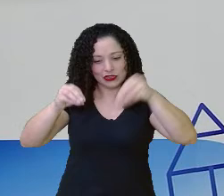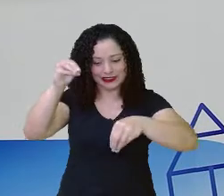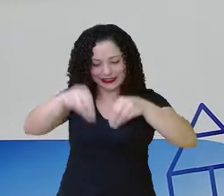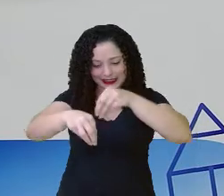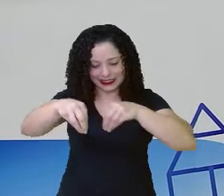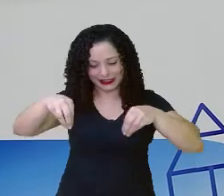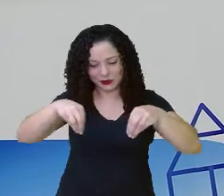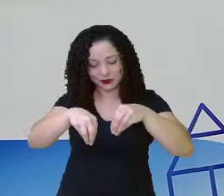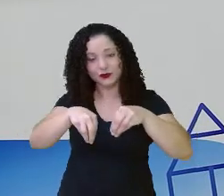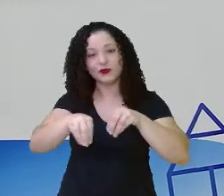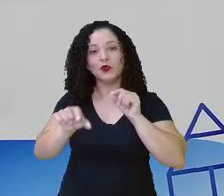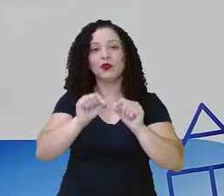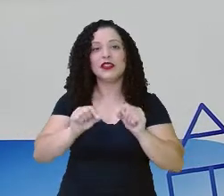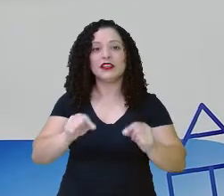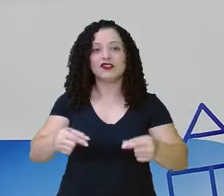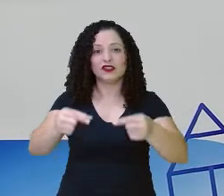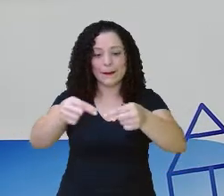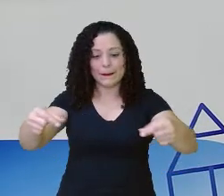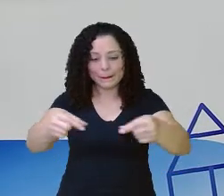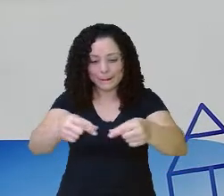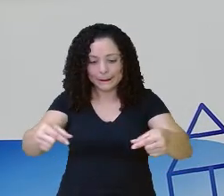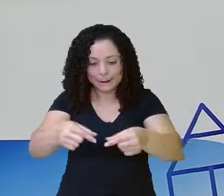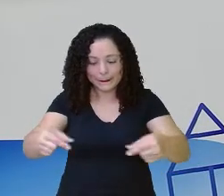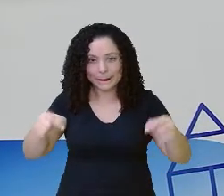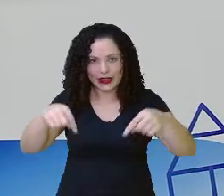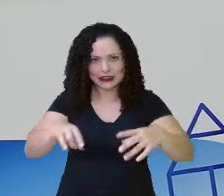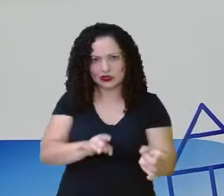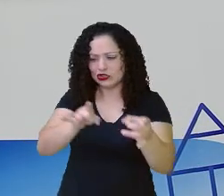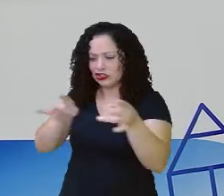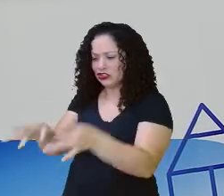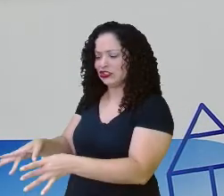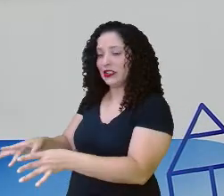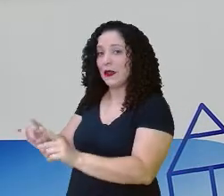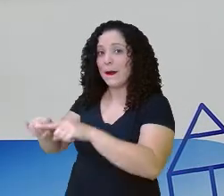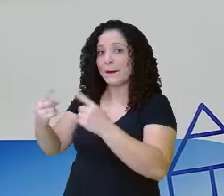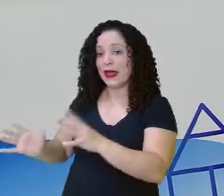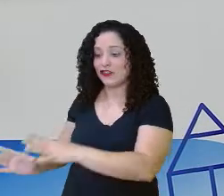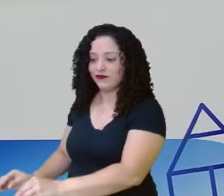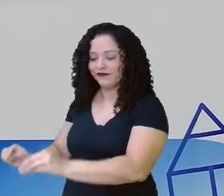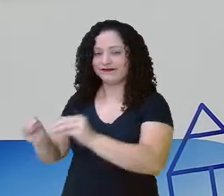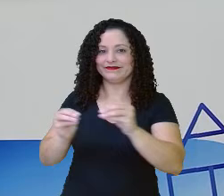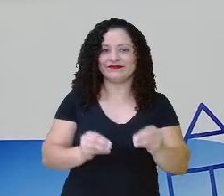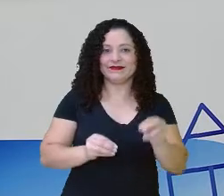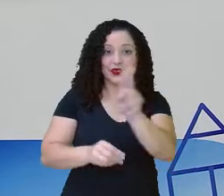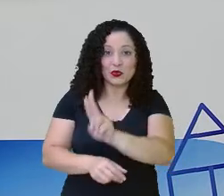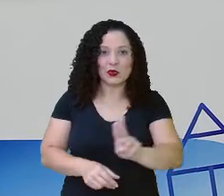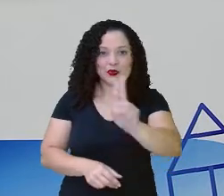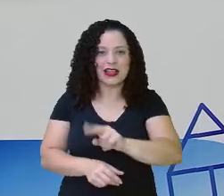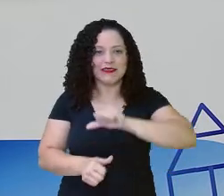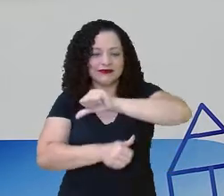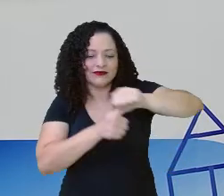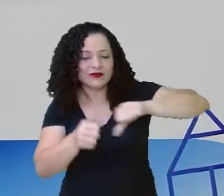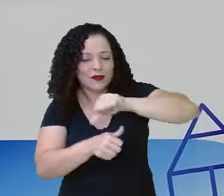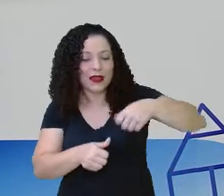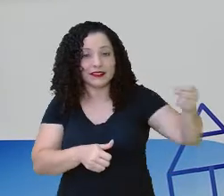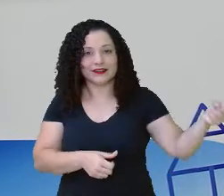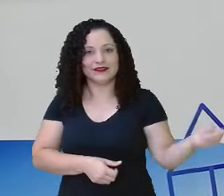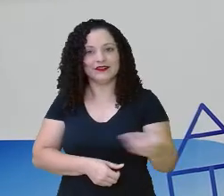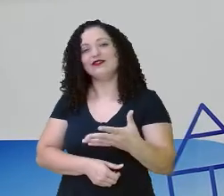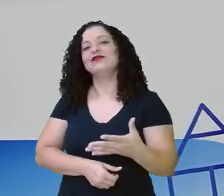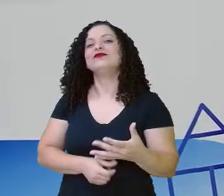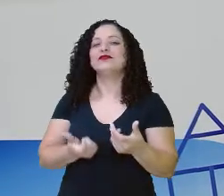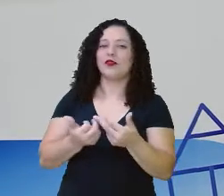Aqueles palitos que estavam ali, eles iriam para o lixo, mas eles foram reaproveitados. E hoje,